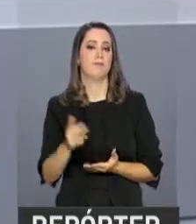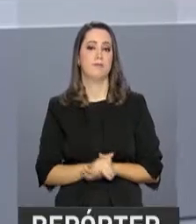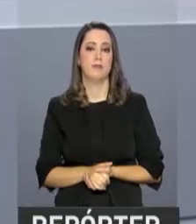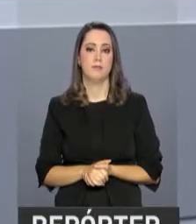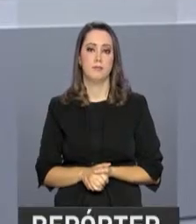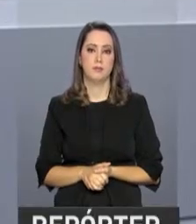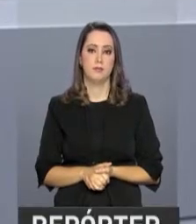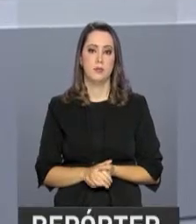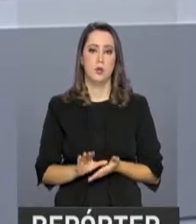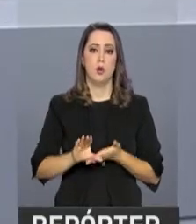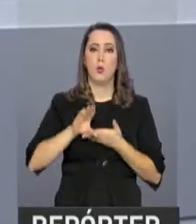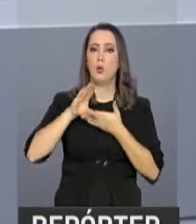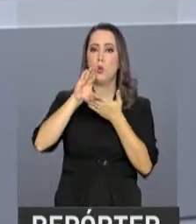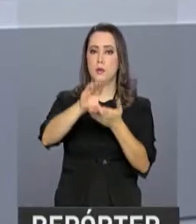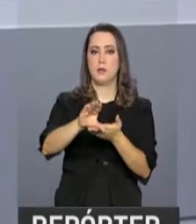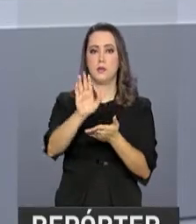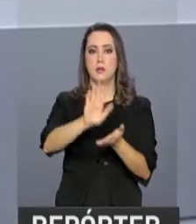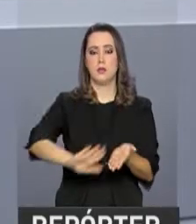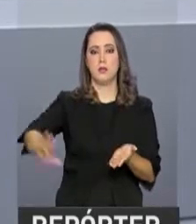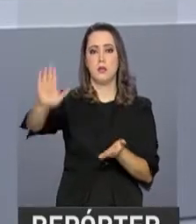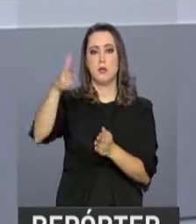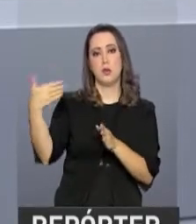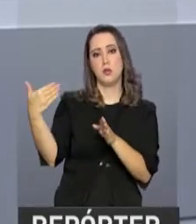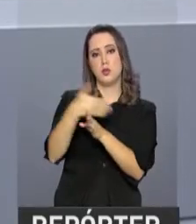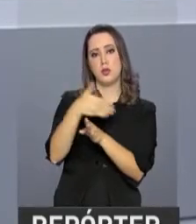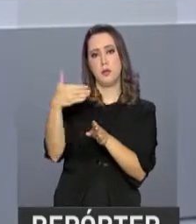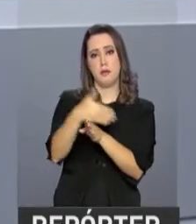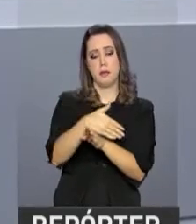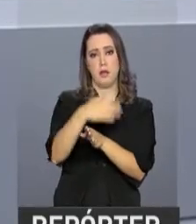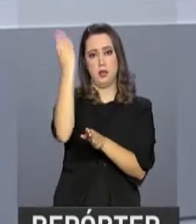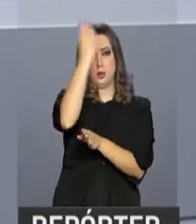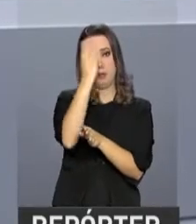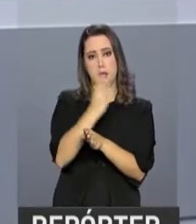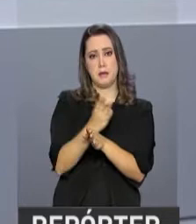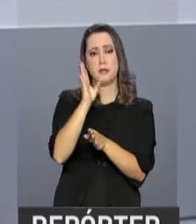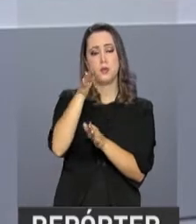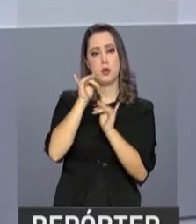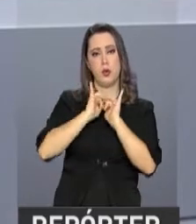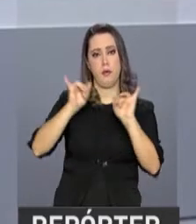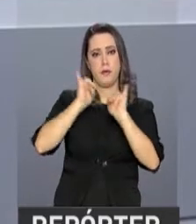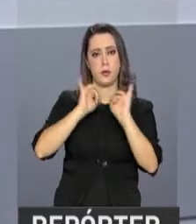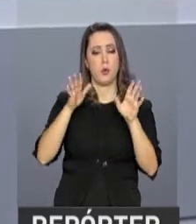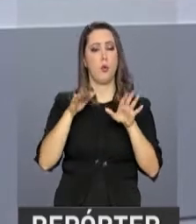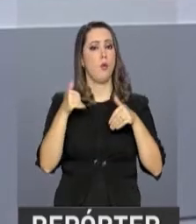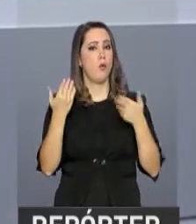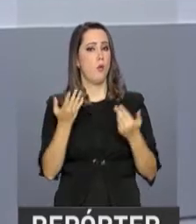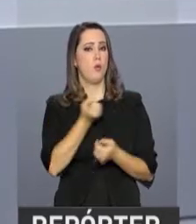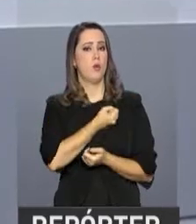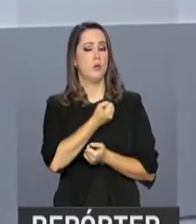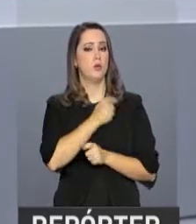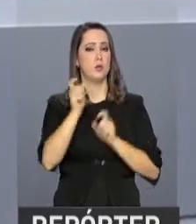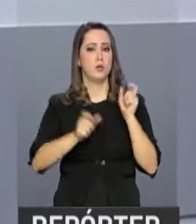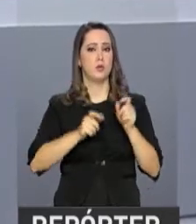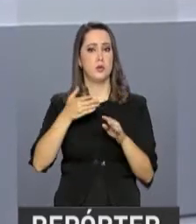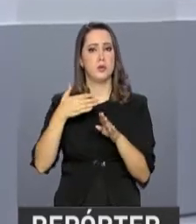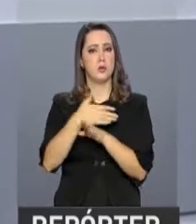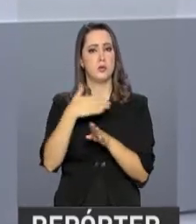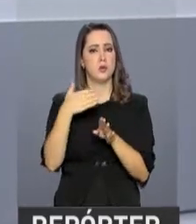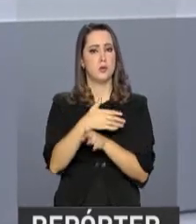o conselho nacional de imigração divulgou relatório anual sobre migrações internacionais em